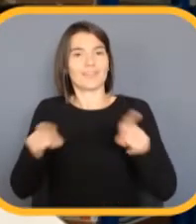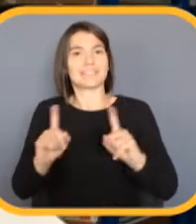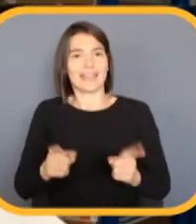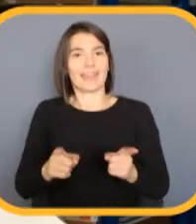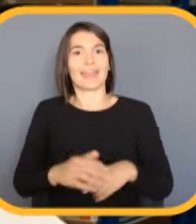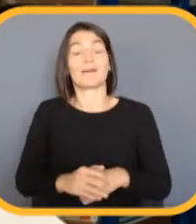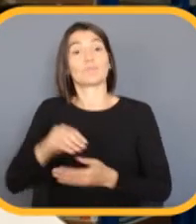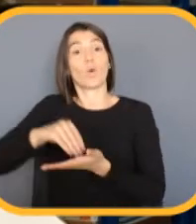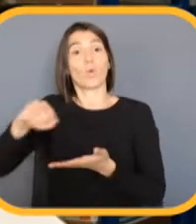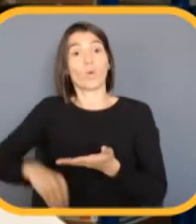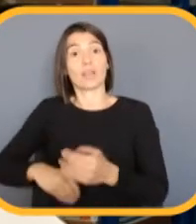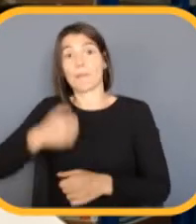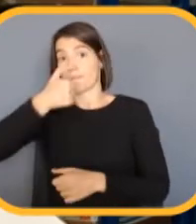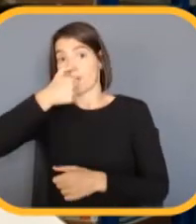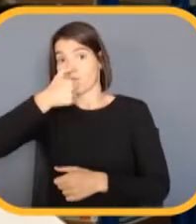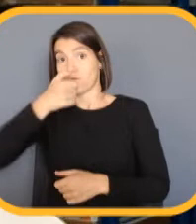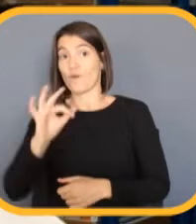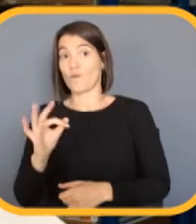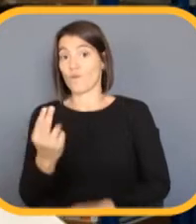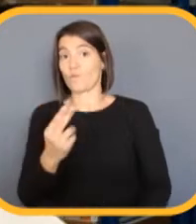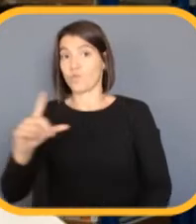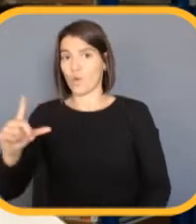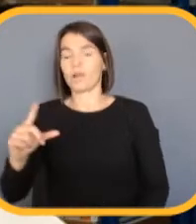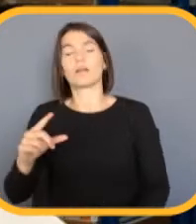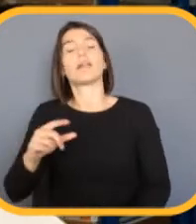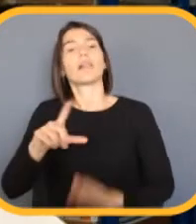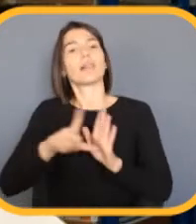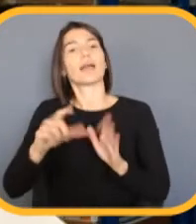principais diferenças. O contrato a full-time estabelece,